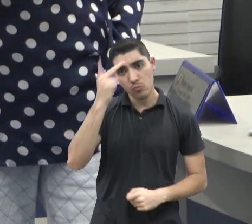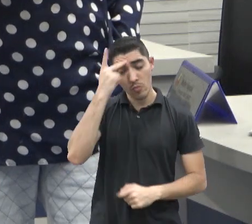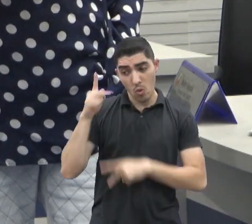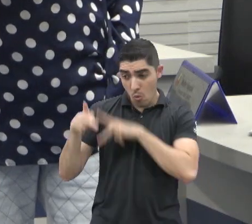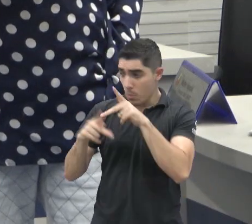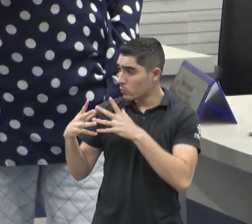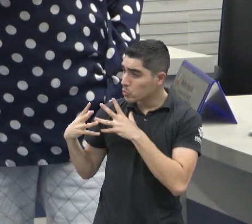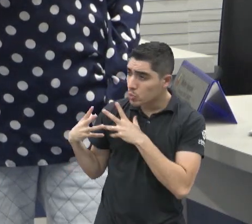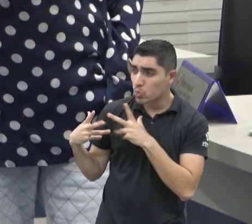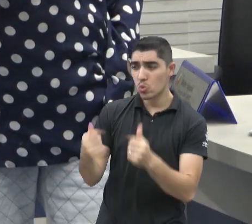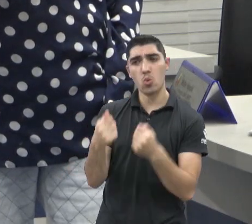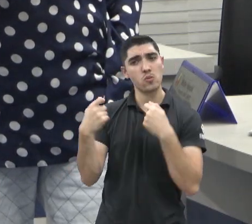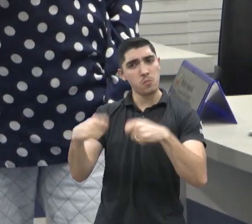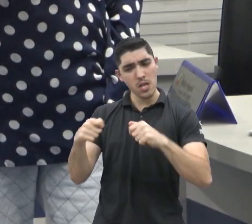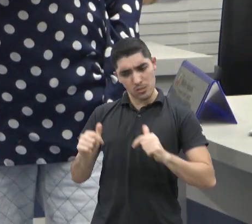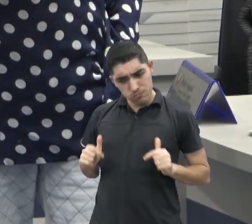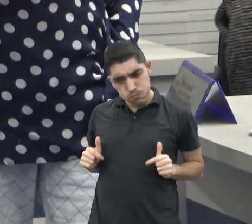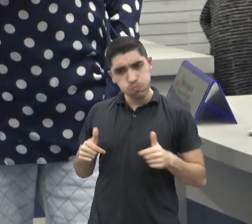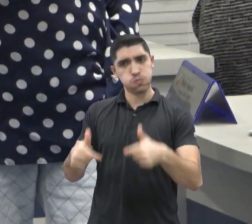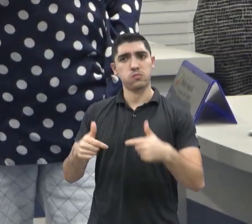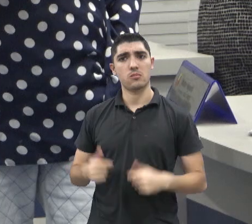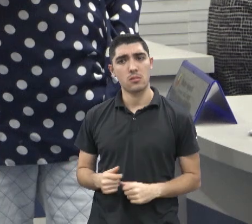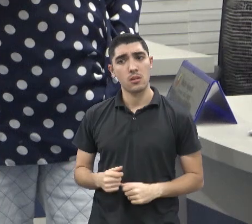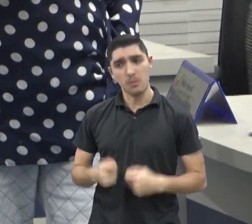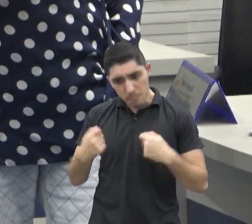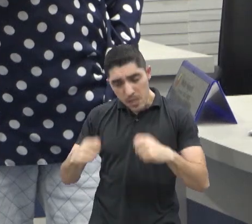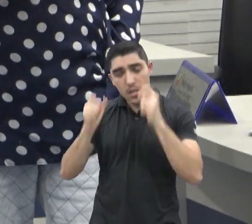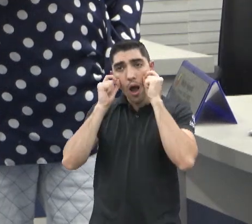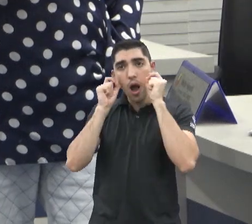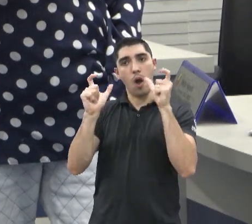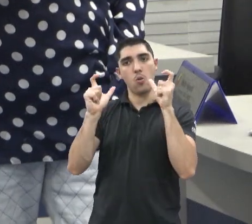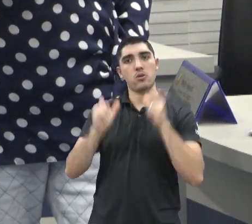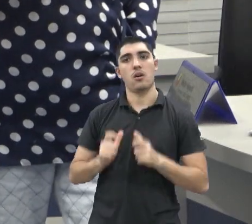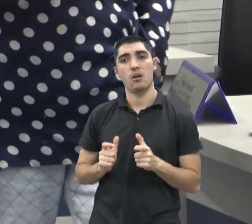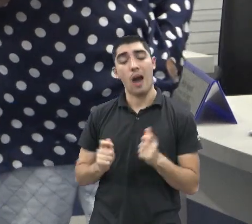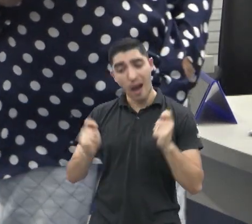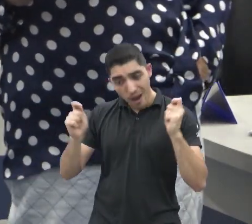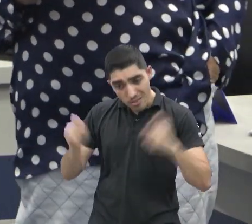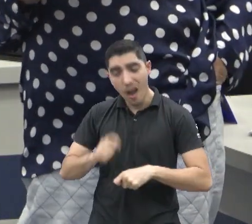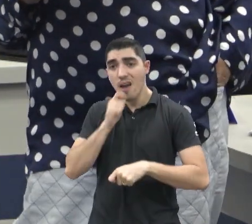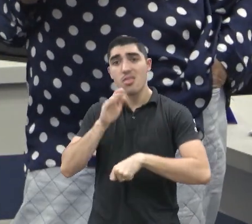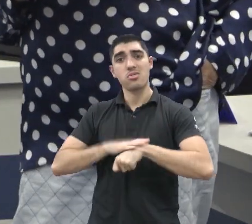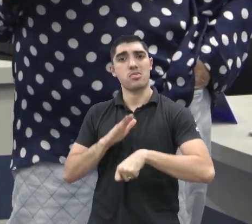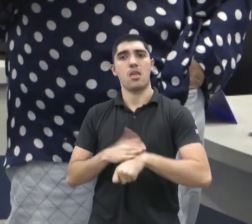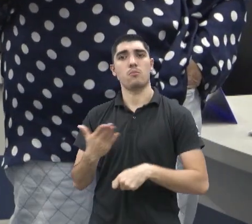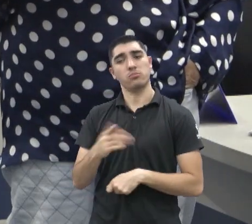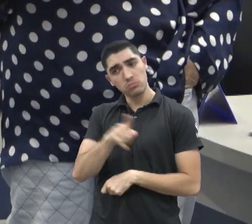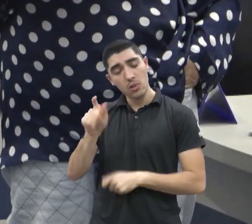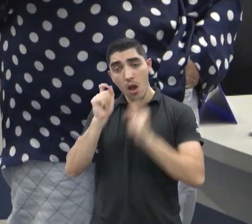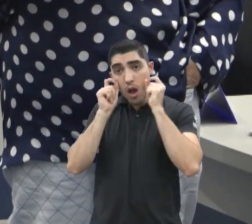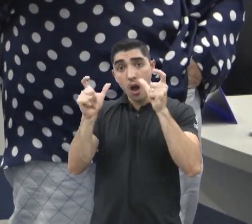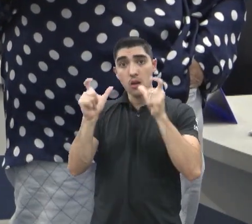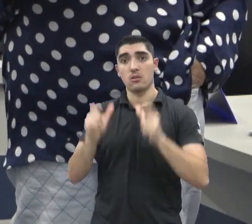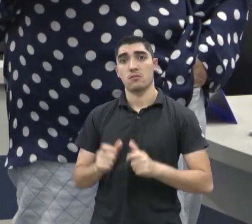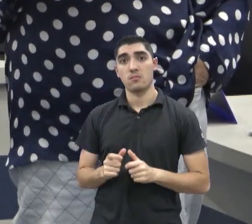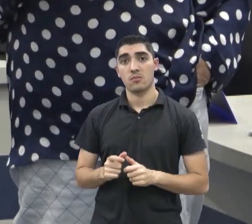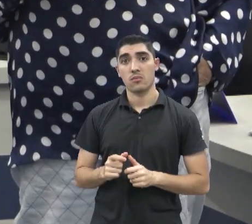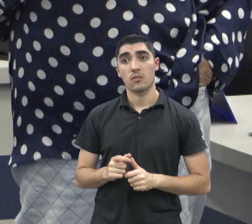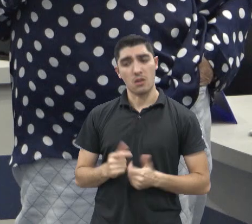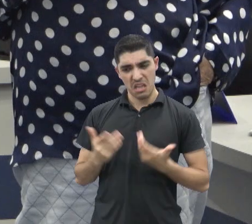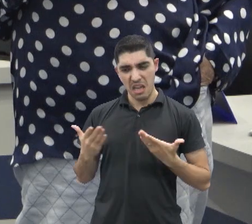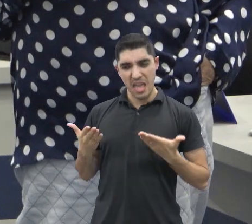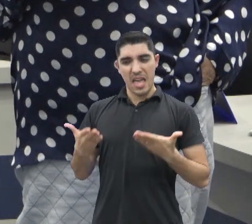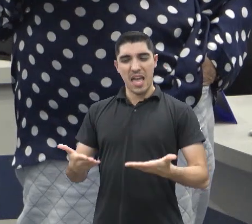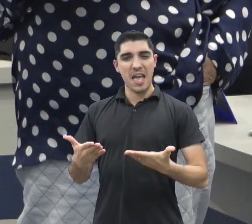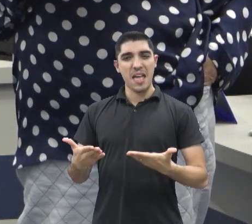inteira, que tem o tempo de acordar e de rever as coisas que estão acontecendo. Se vai, fala que